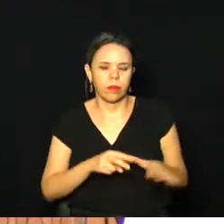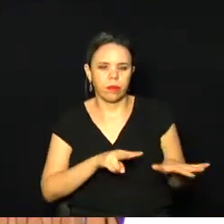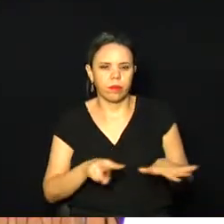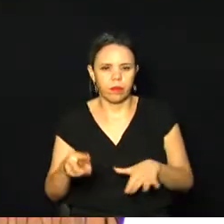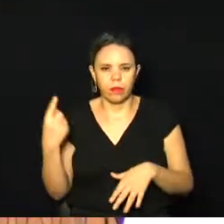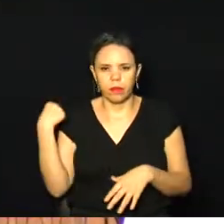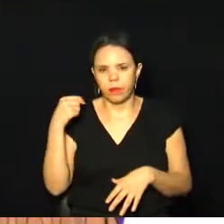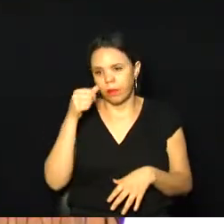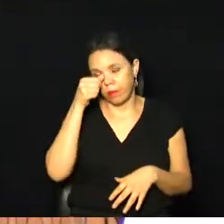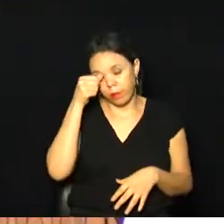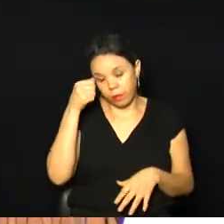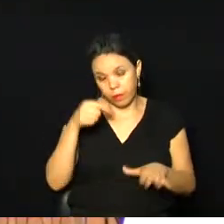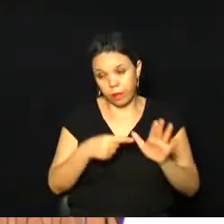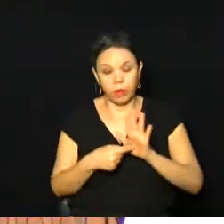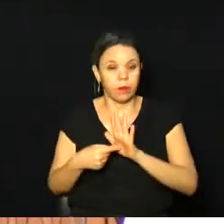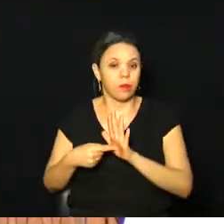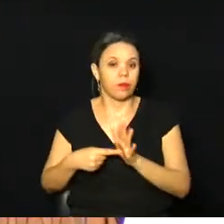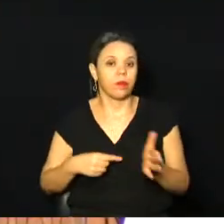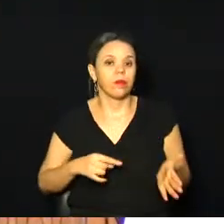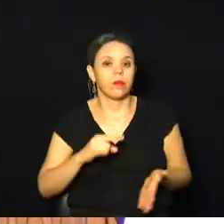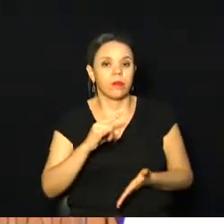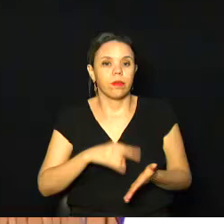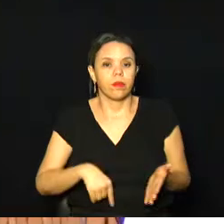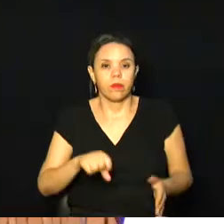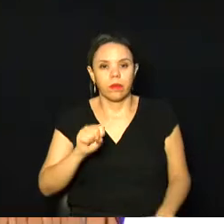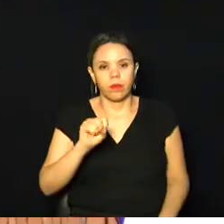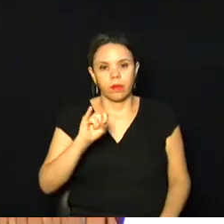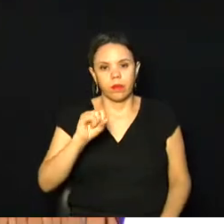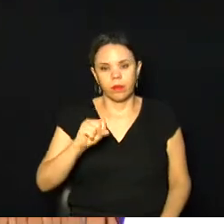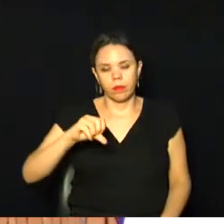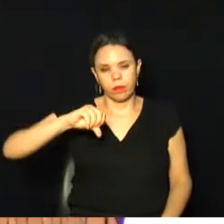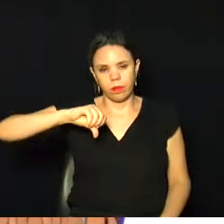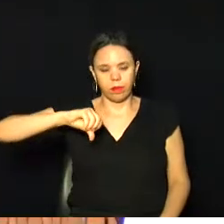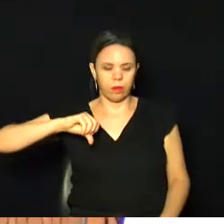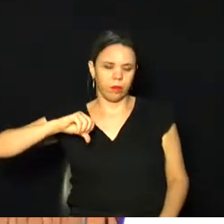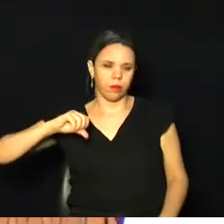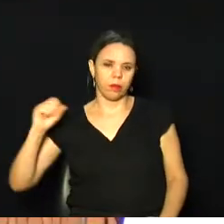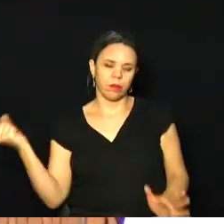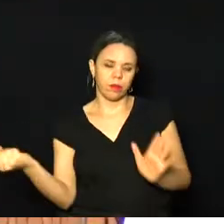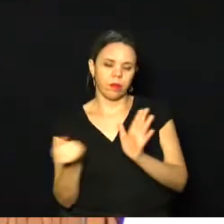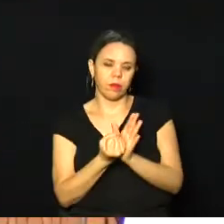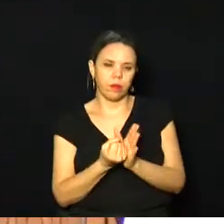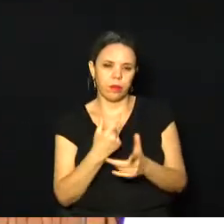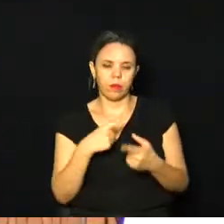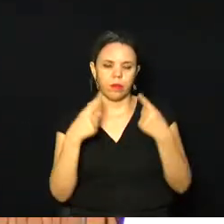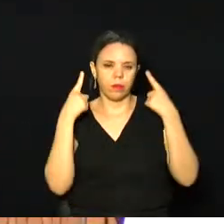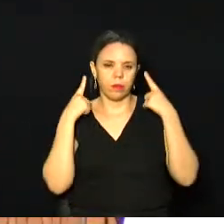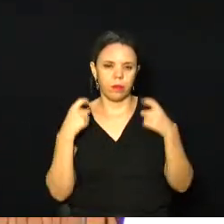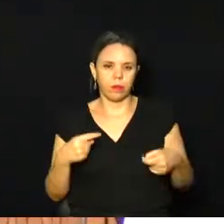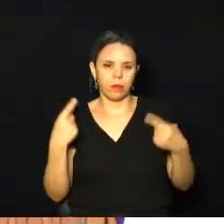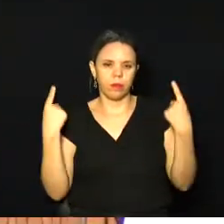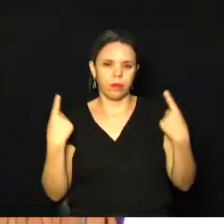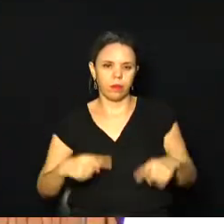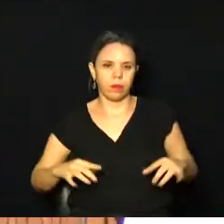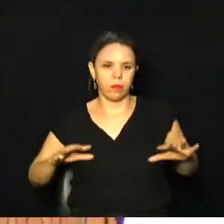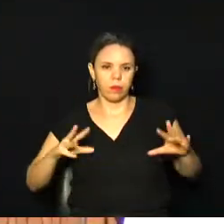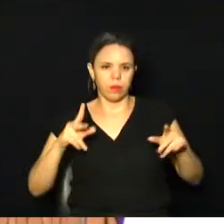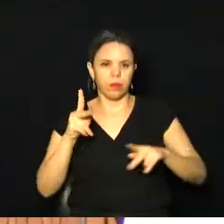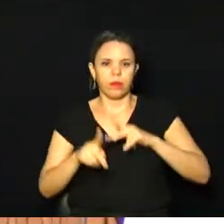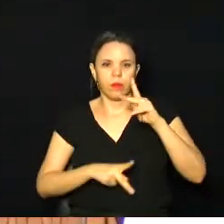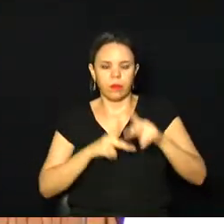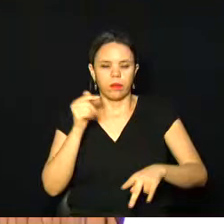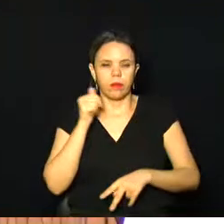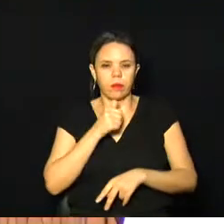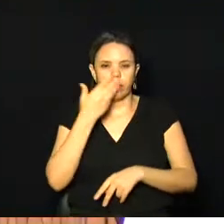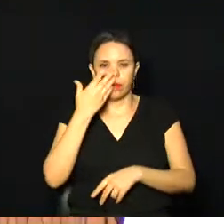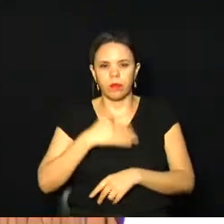passada, que nós fizemos a apresentação do boletim CIS-9. Esse boletim registra os casos de violência contra todas as pessoas, mulheres